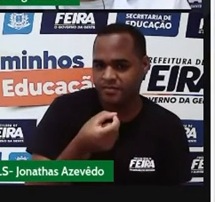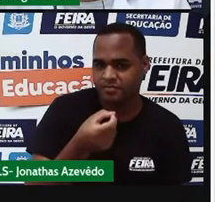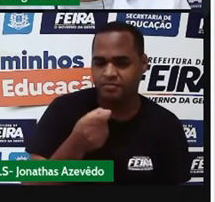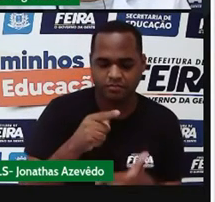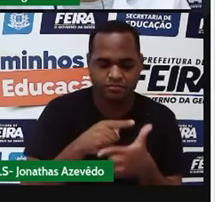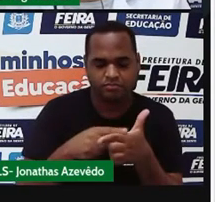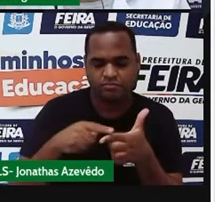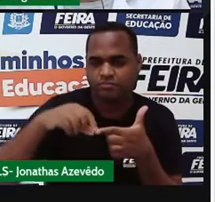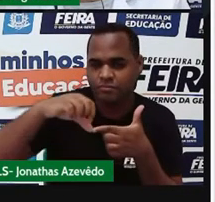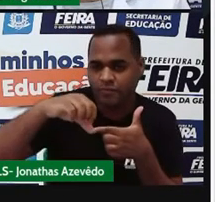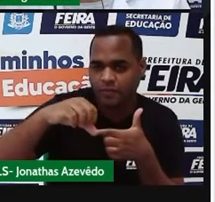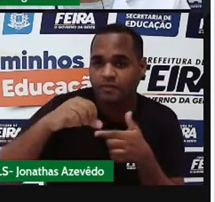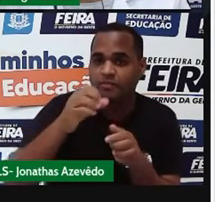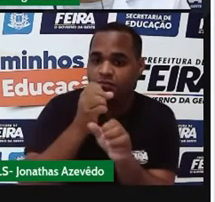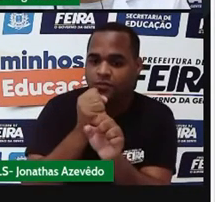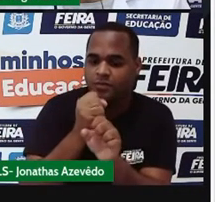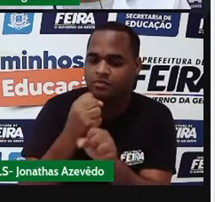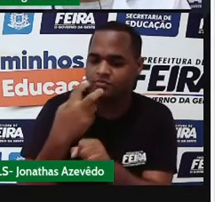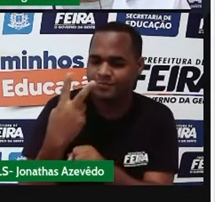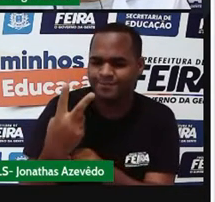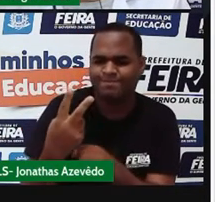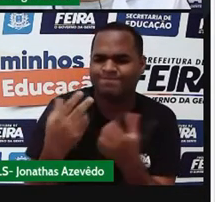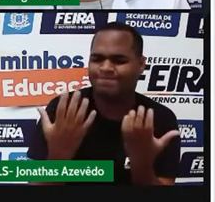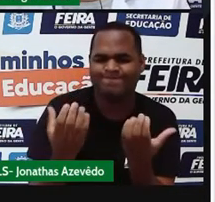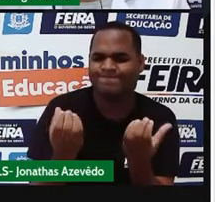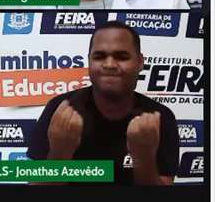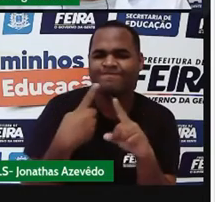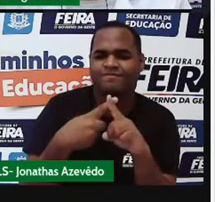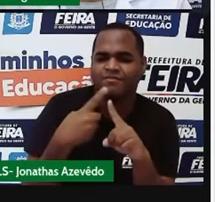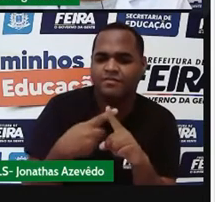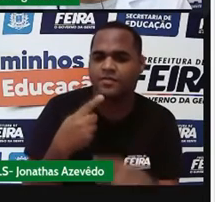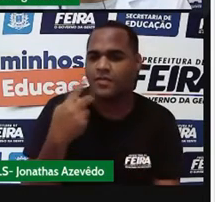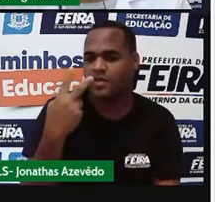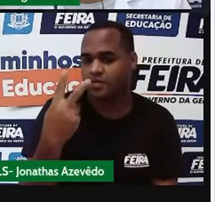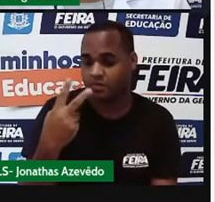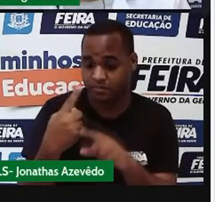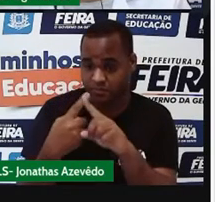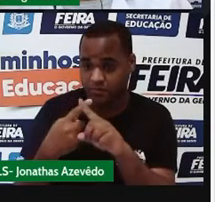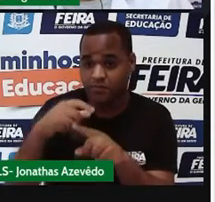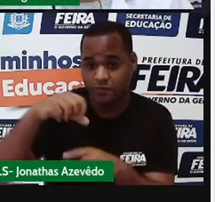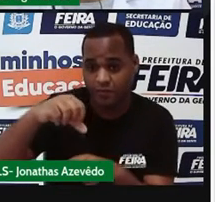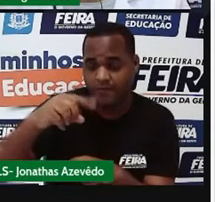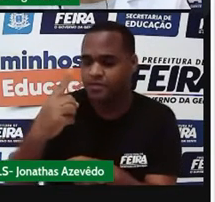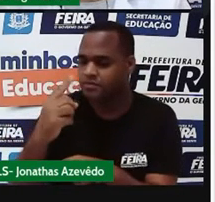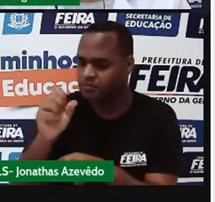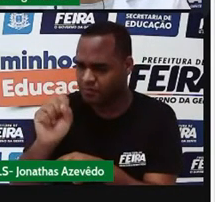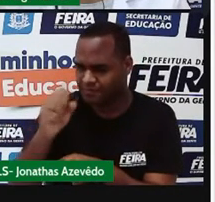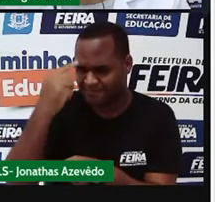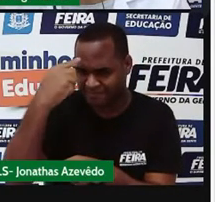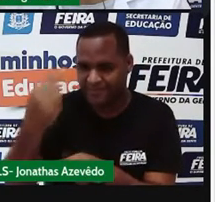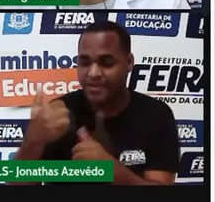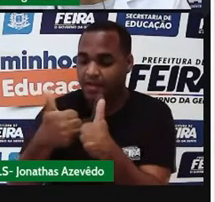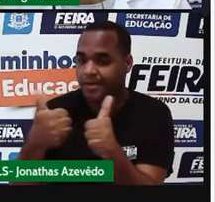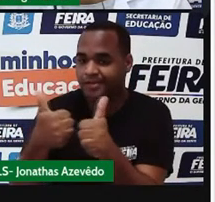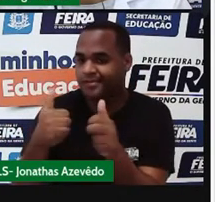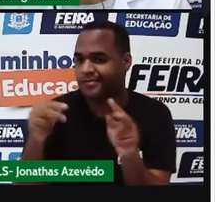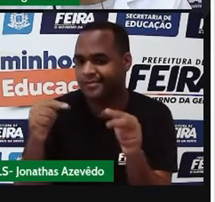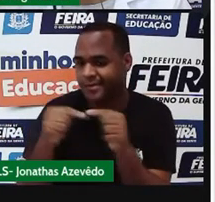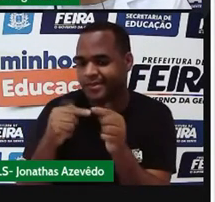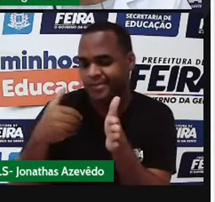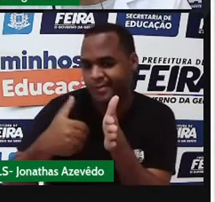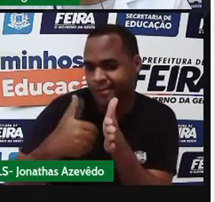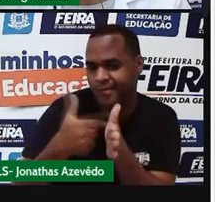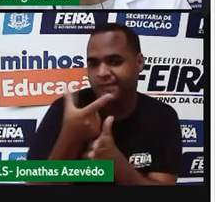9 vai ser dois porque dois porque 2 x 9 das 18:18 é o número mais próximo de 20